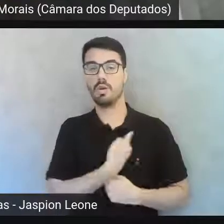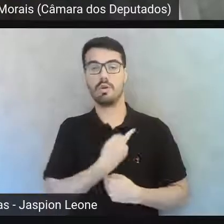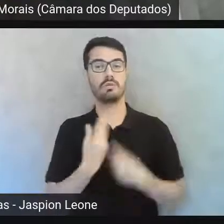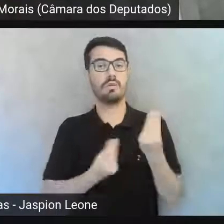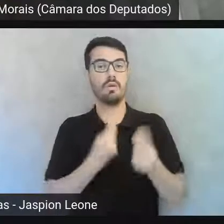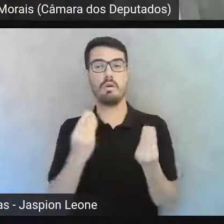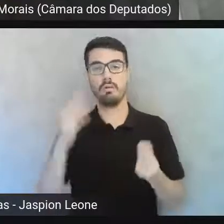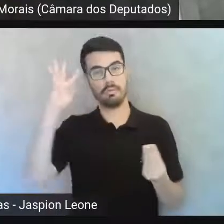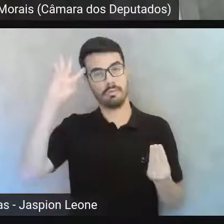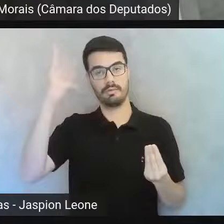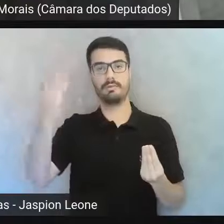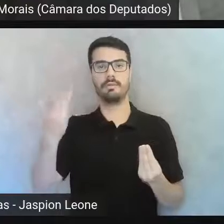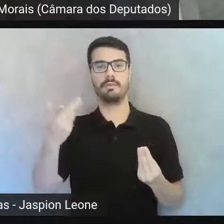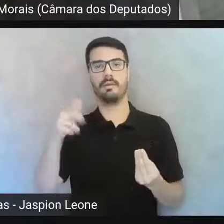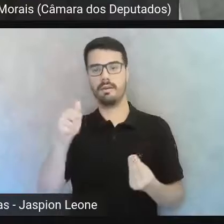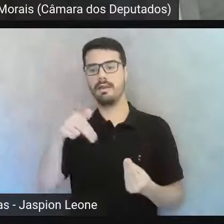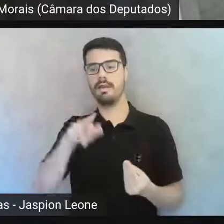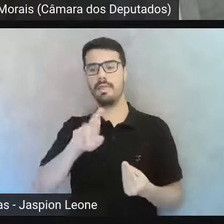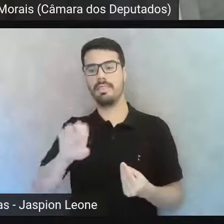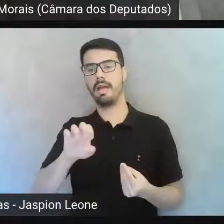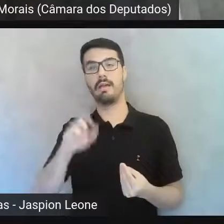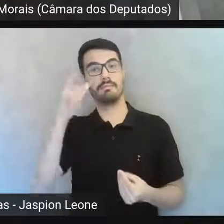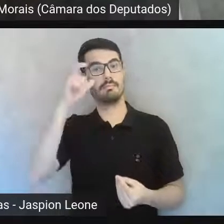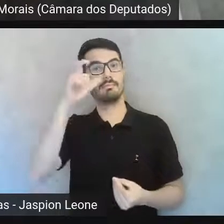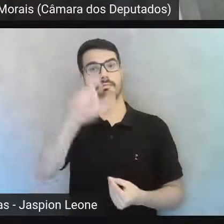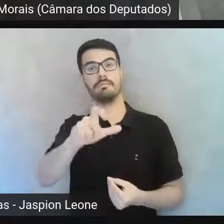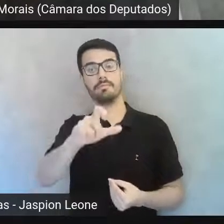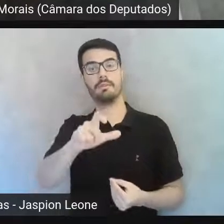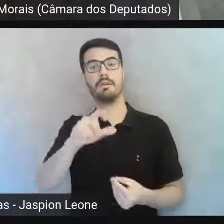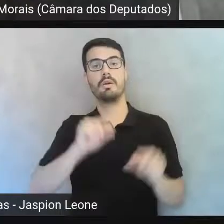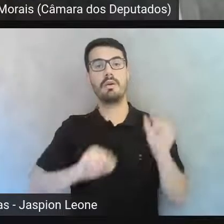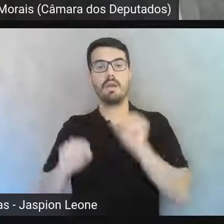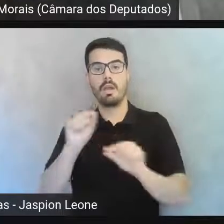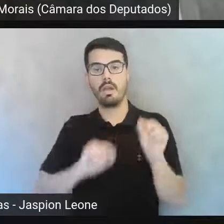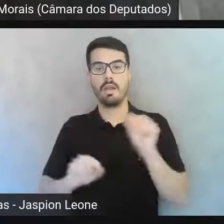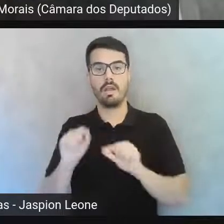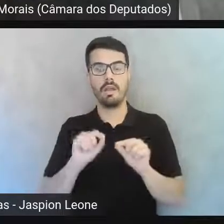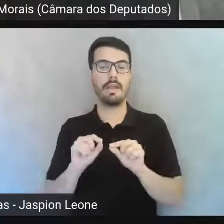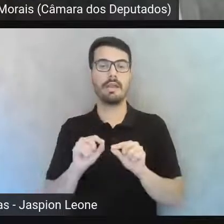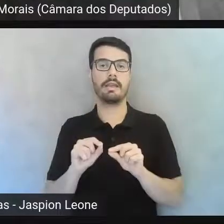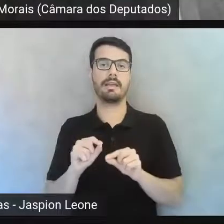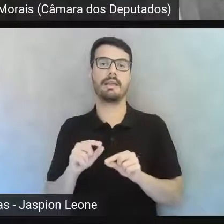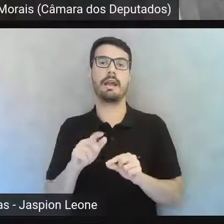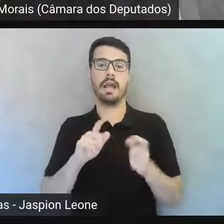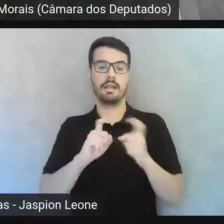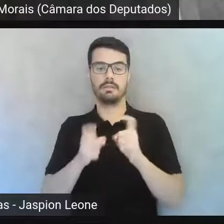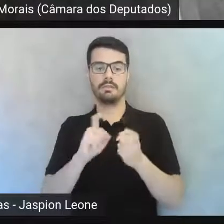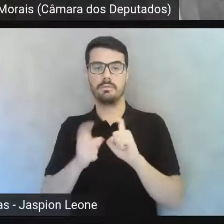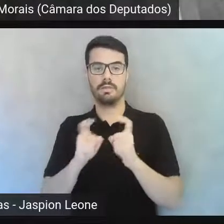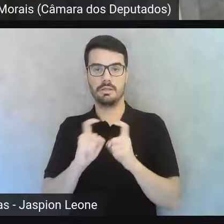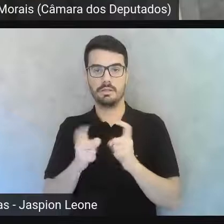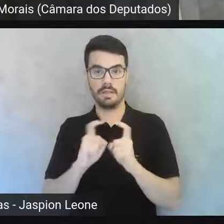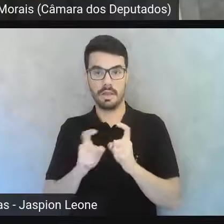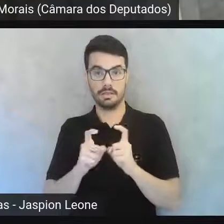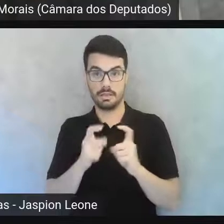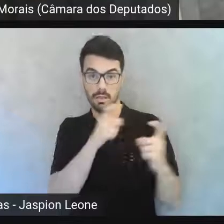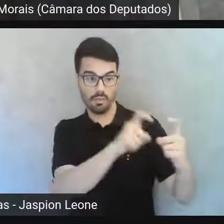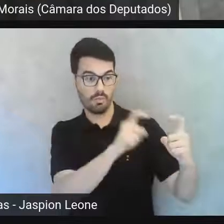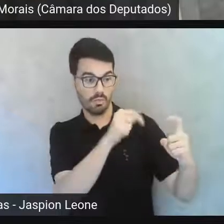A André tocou num ponto muito interessante que cabe a cada administração estabelecer a sua